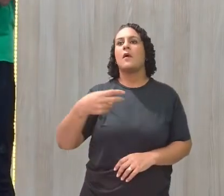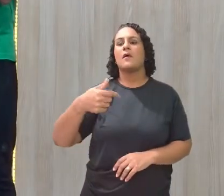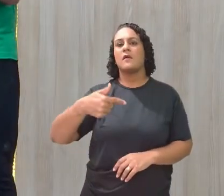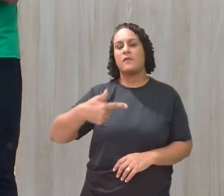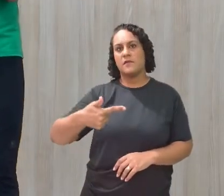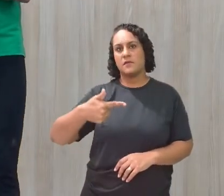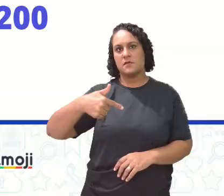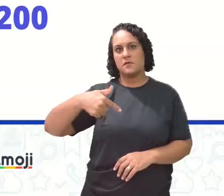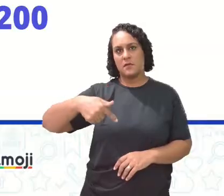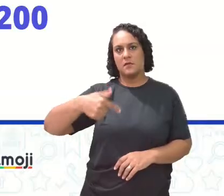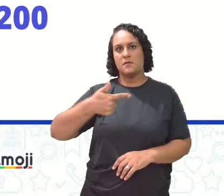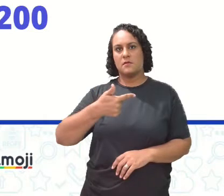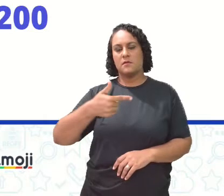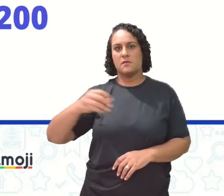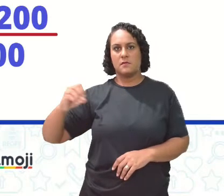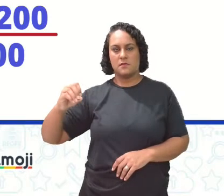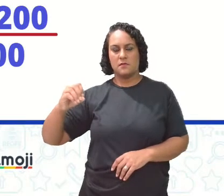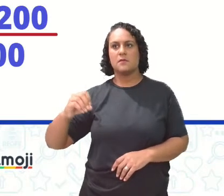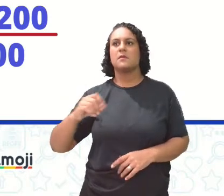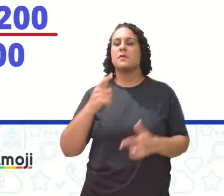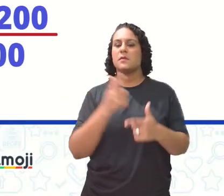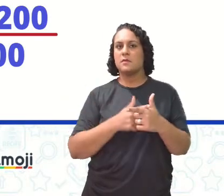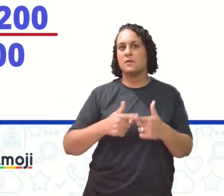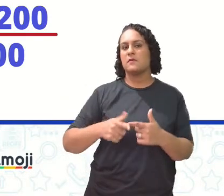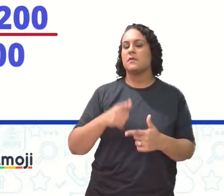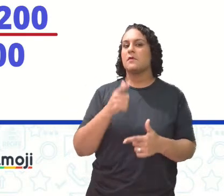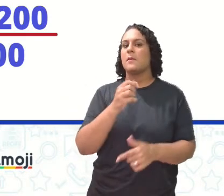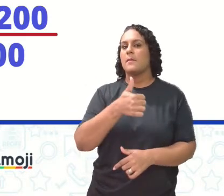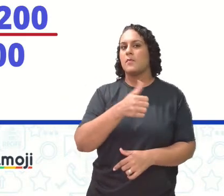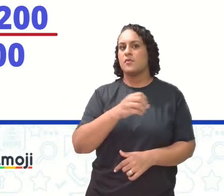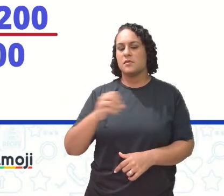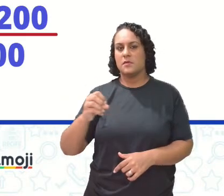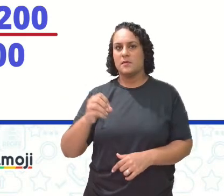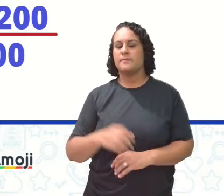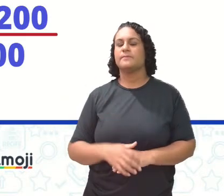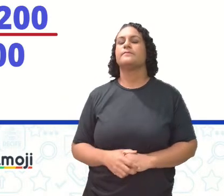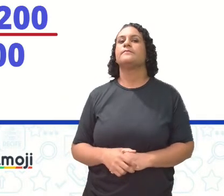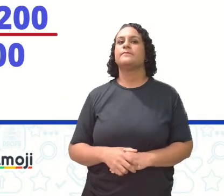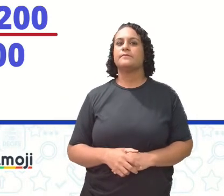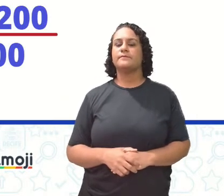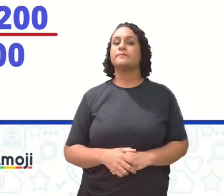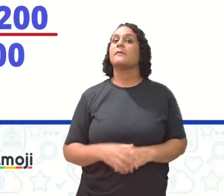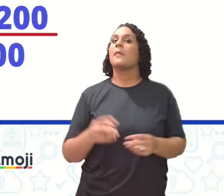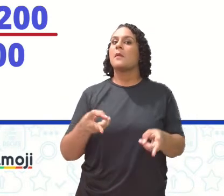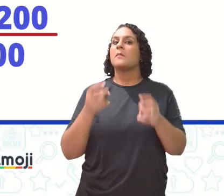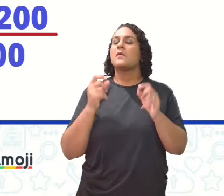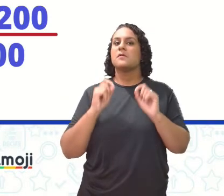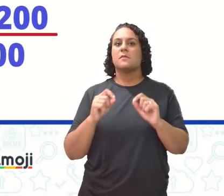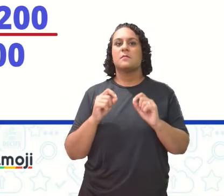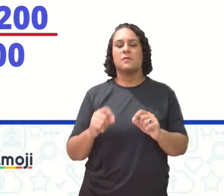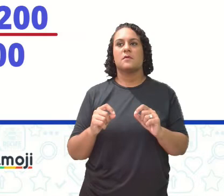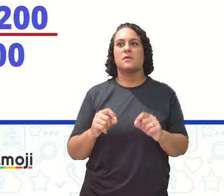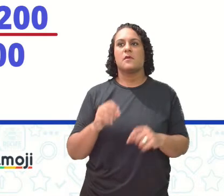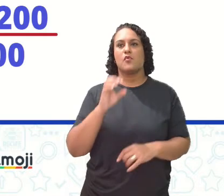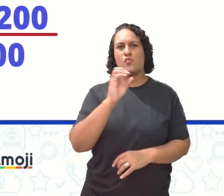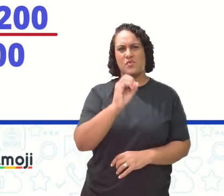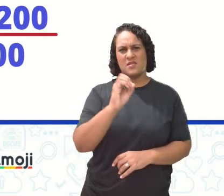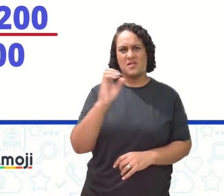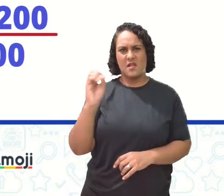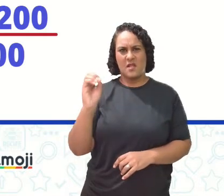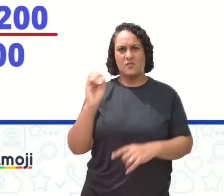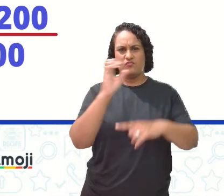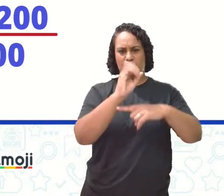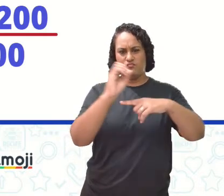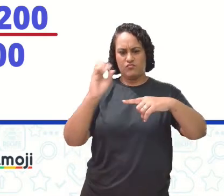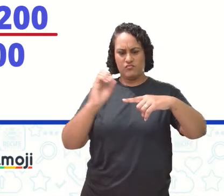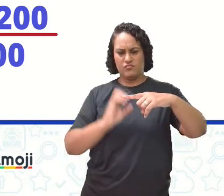a 27.200, e dividi esse valor por 100. Então, pode notar que esses zeros que estão lá em